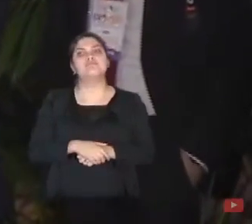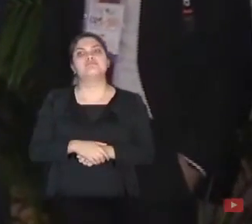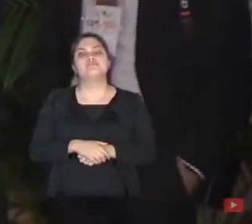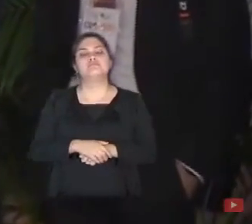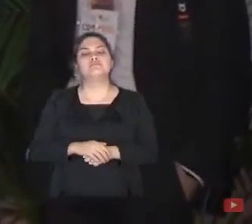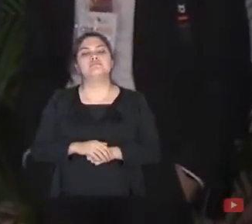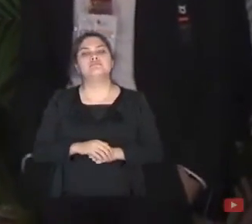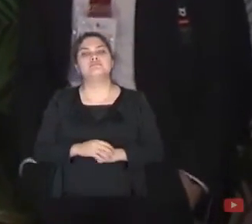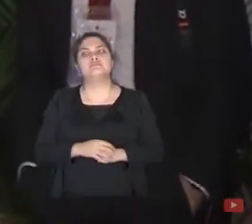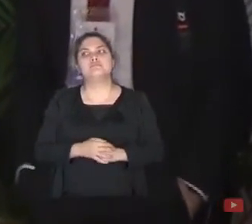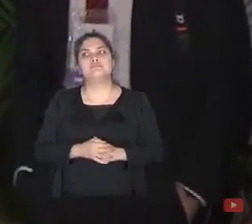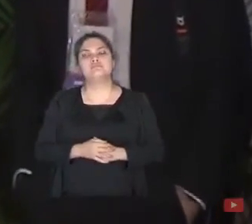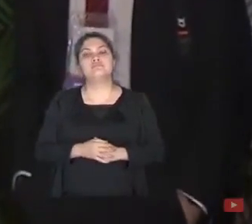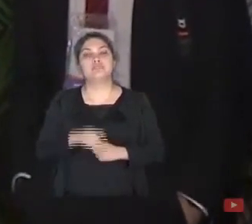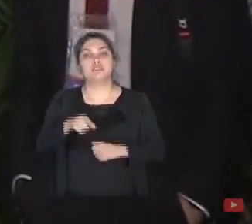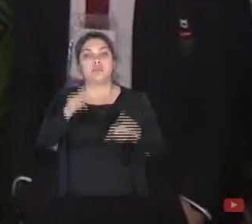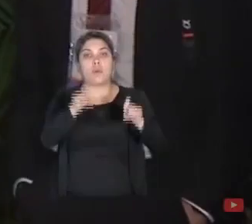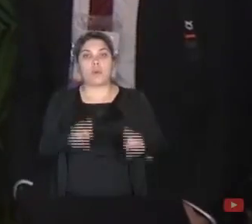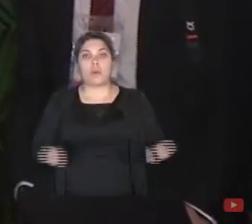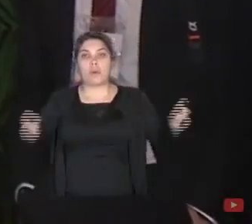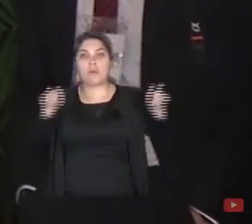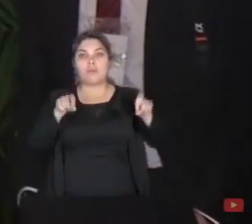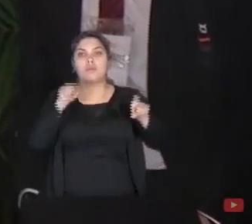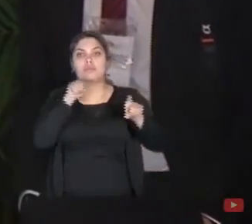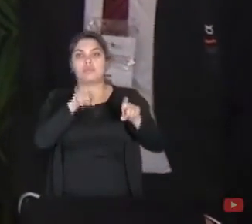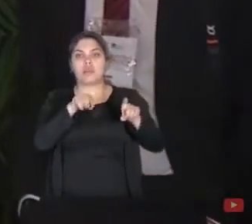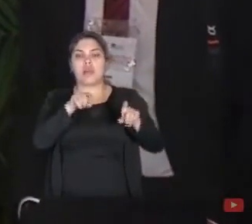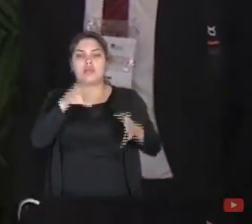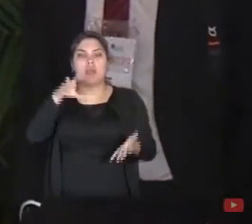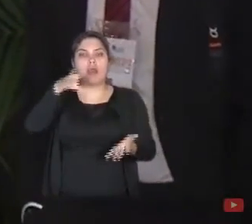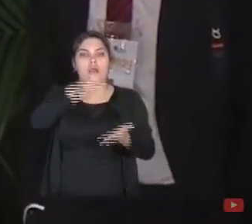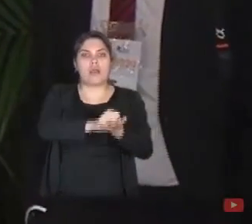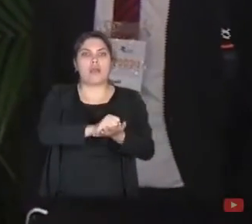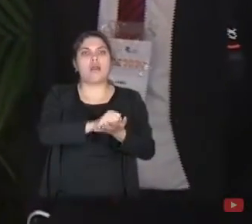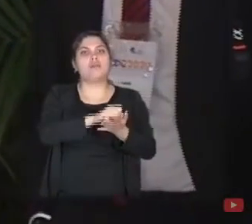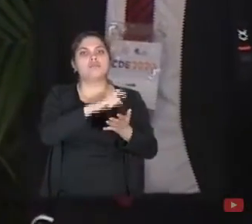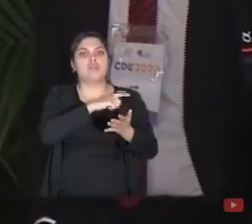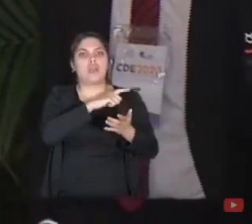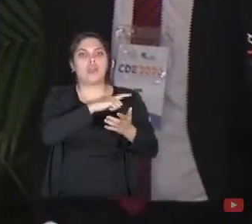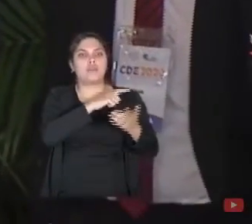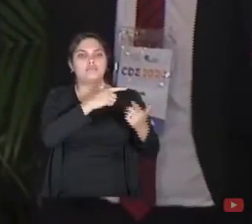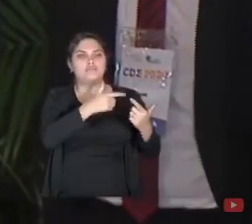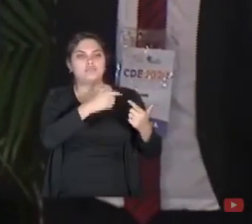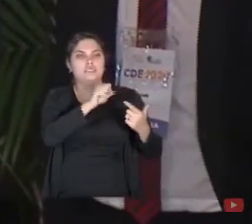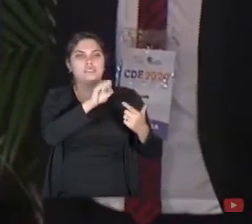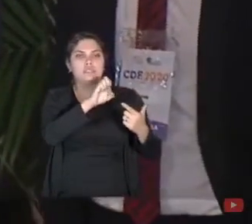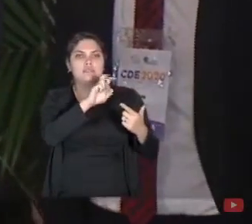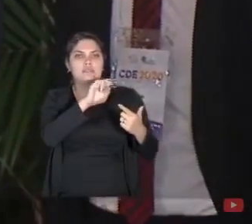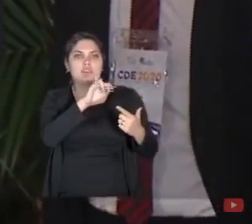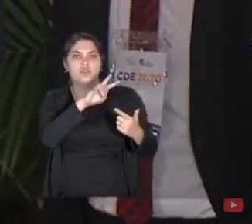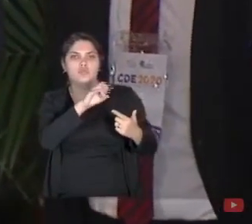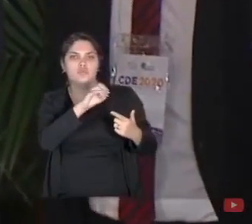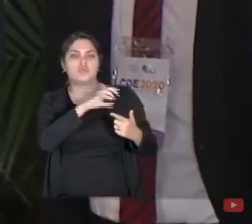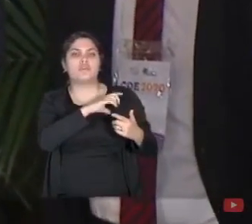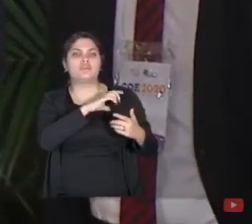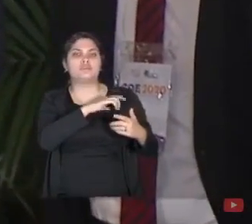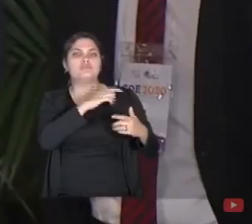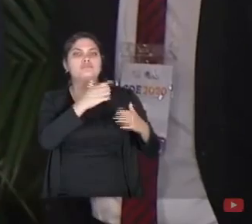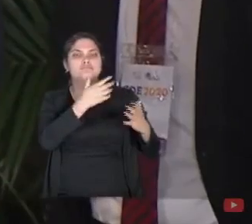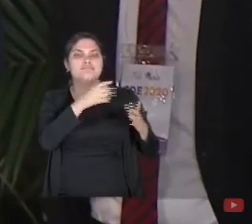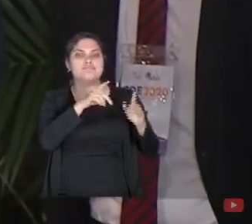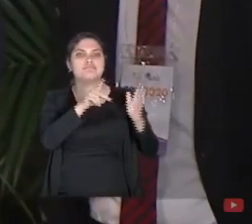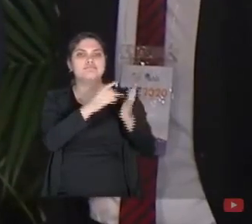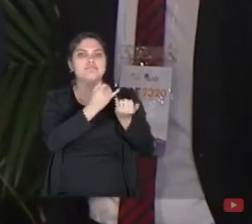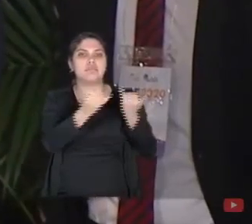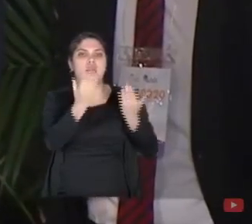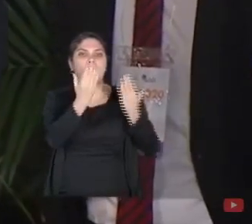Esse computador, ele é instalado por meio de um serviço ele faz justamente esse papel da nuvem